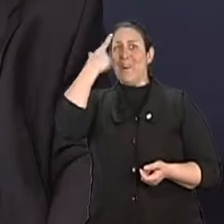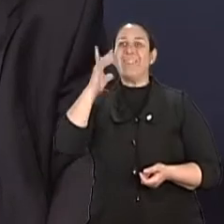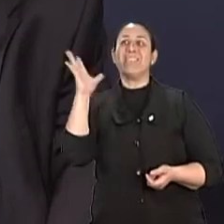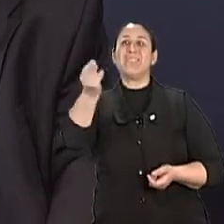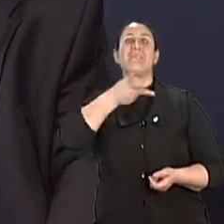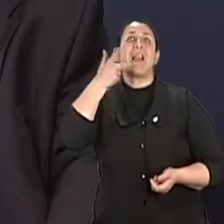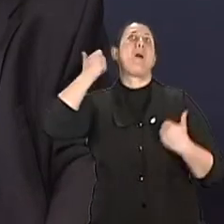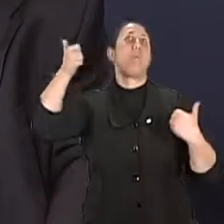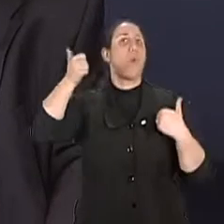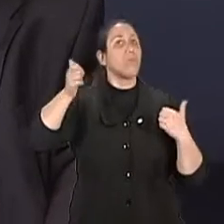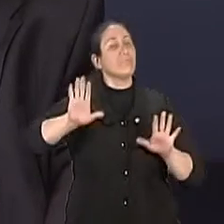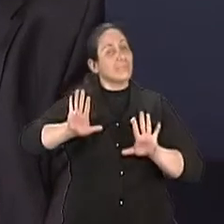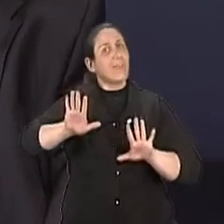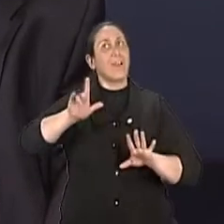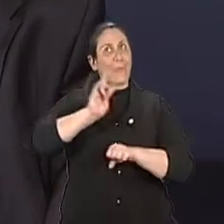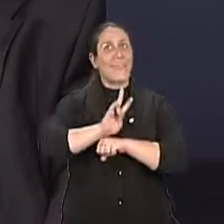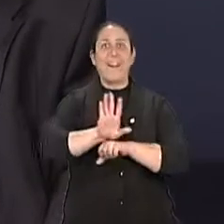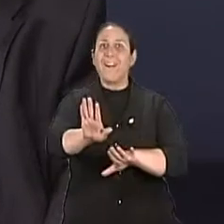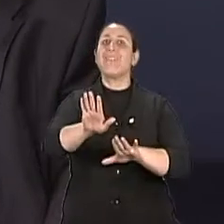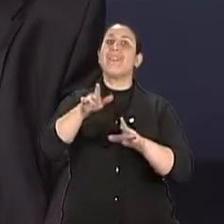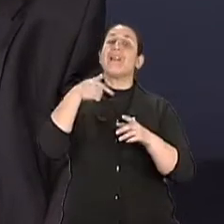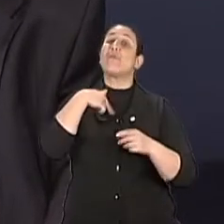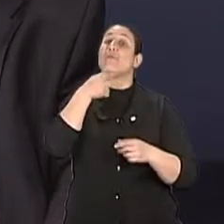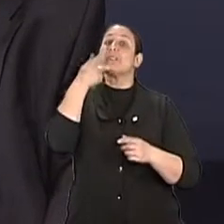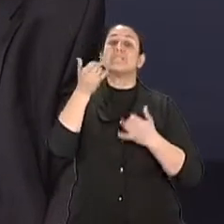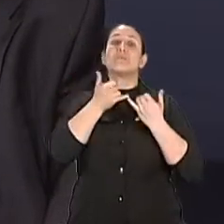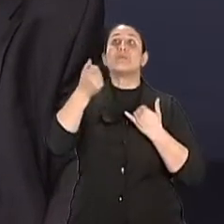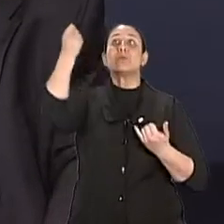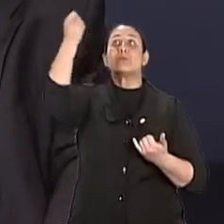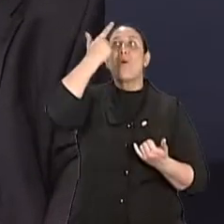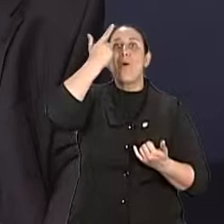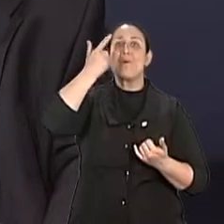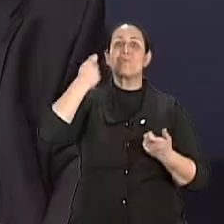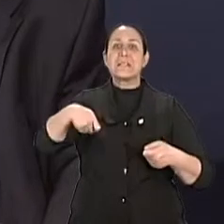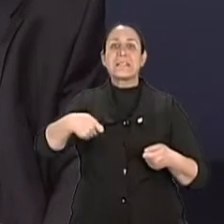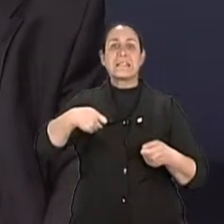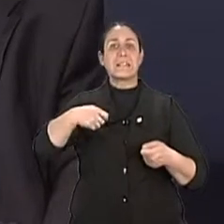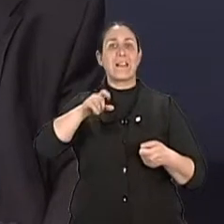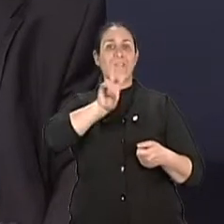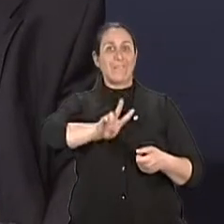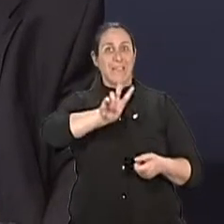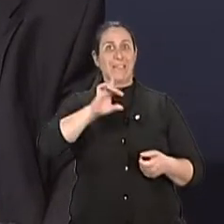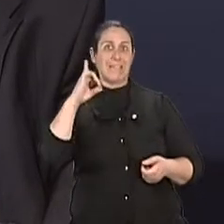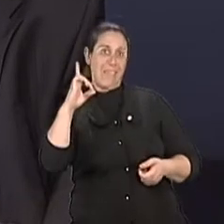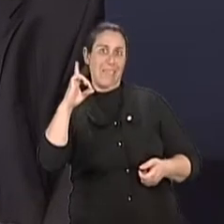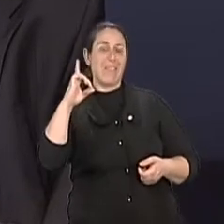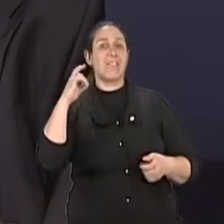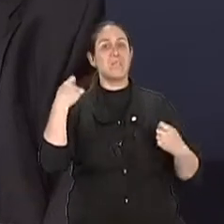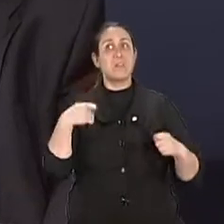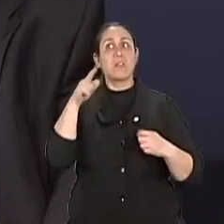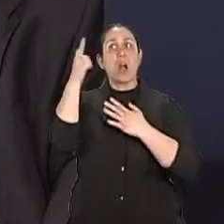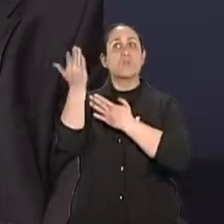vantajosa. Mas o sol que a gente está falando para termos a vitamina D, uhum, é uma coisa muito simples. Se